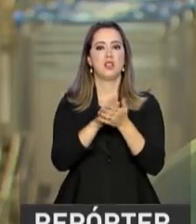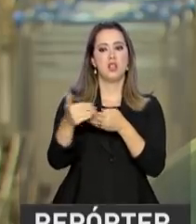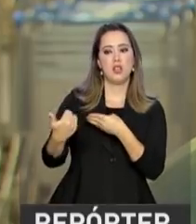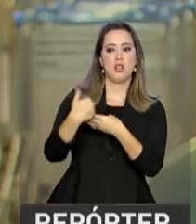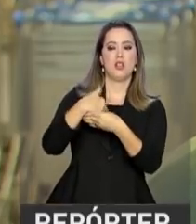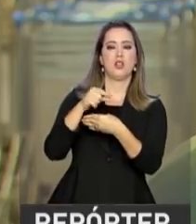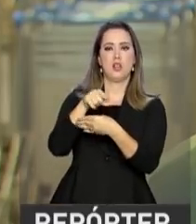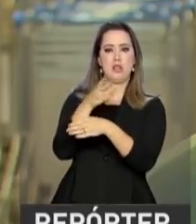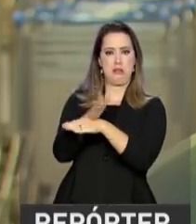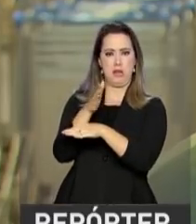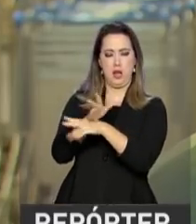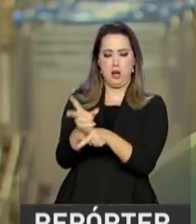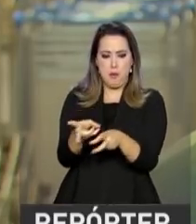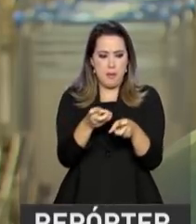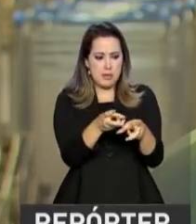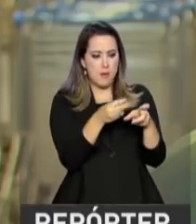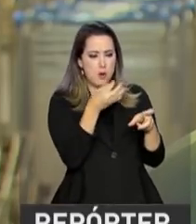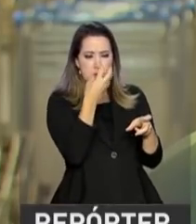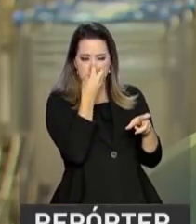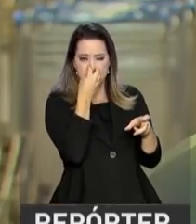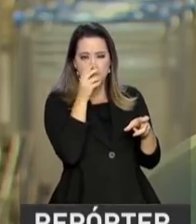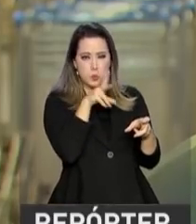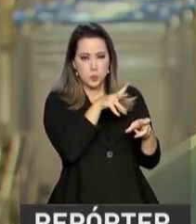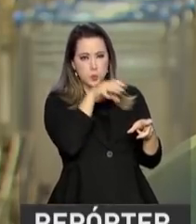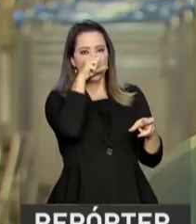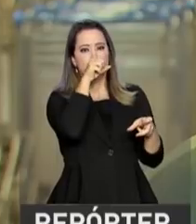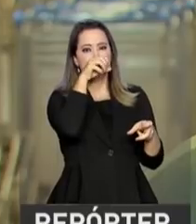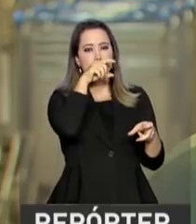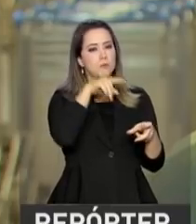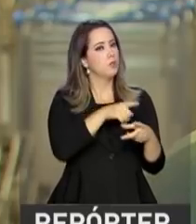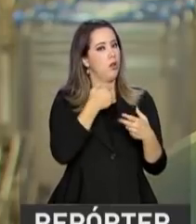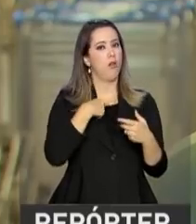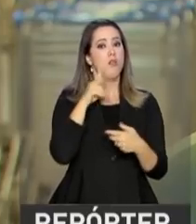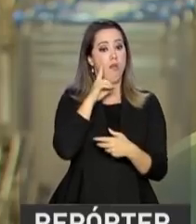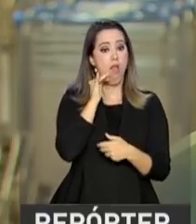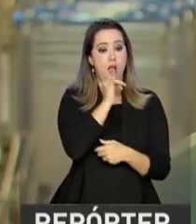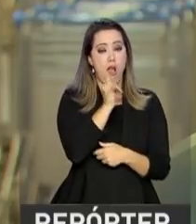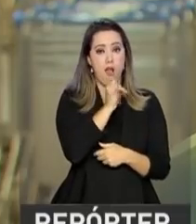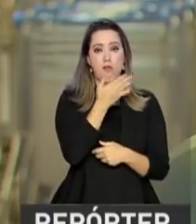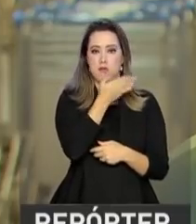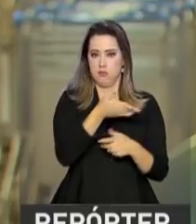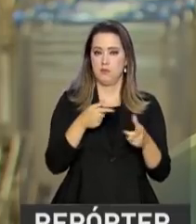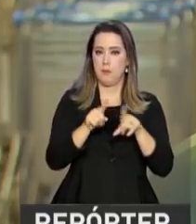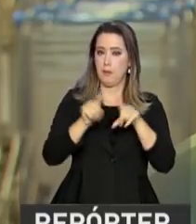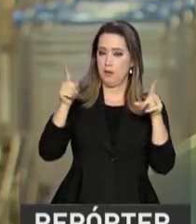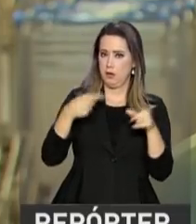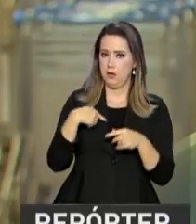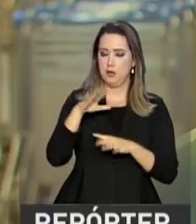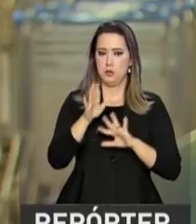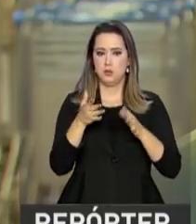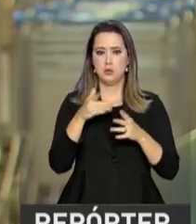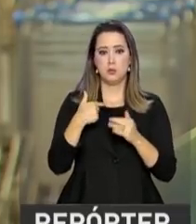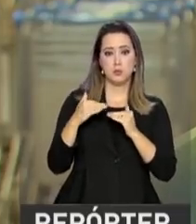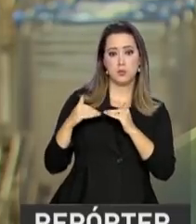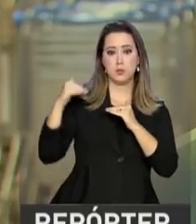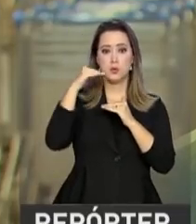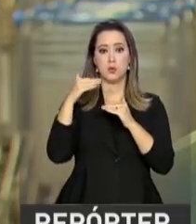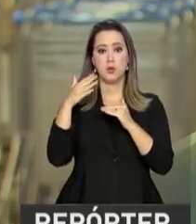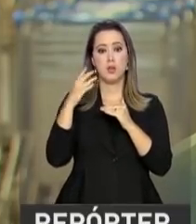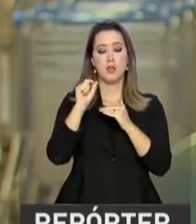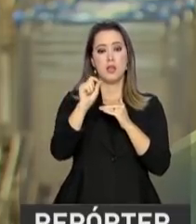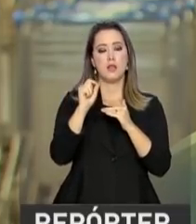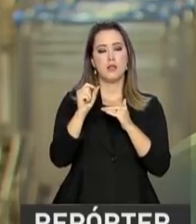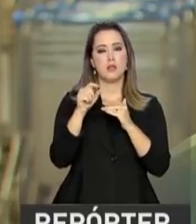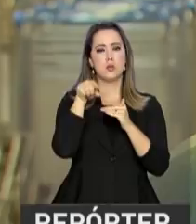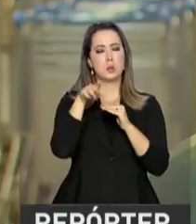qual ele é treinado para identificar, ele deixa passar em nossa fiscalização. Contudo, ele tem um índice de superacerto, que é o que a gente